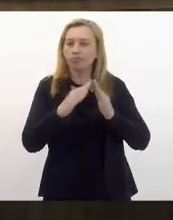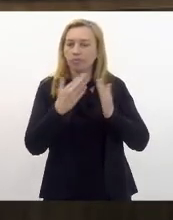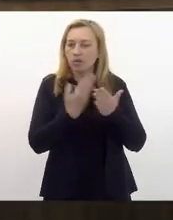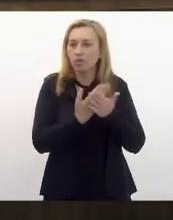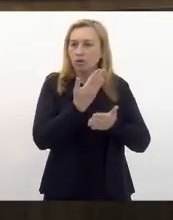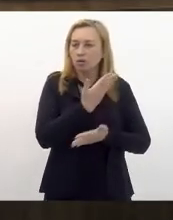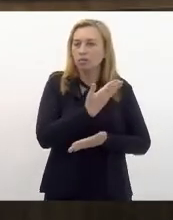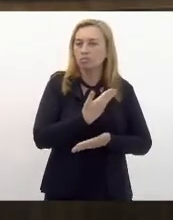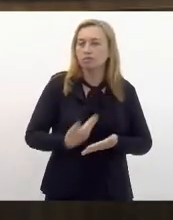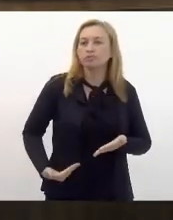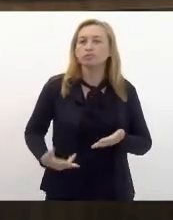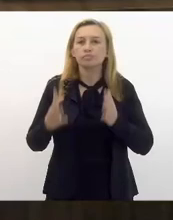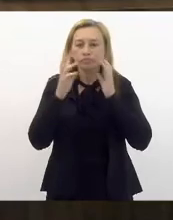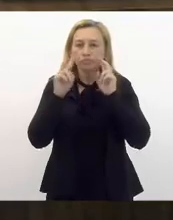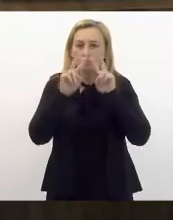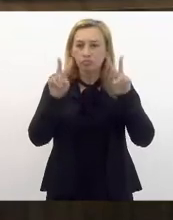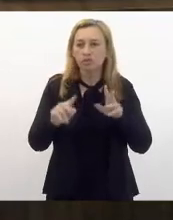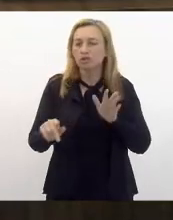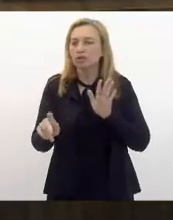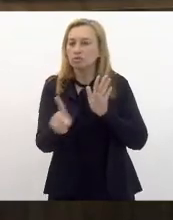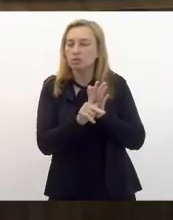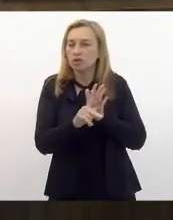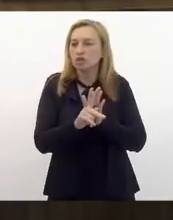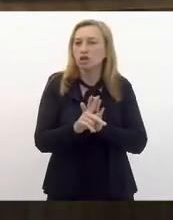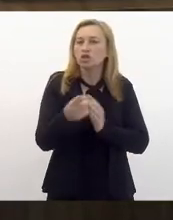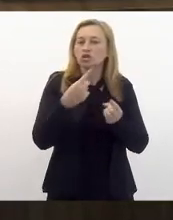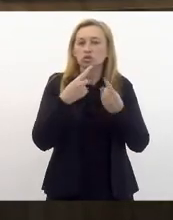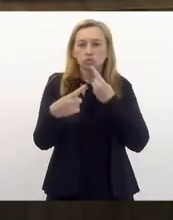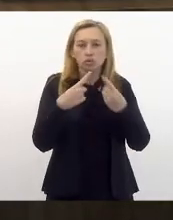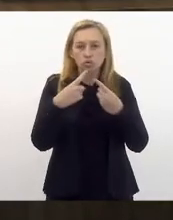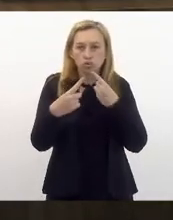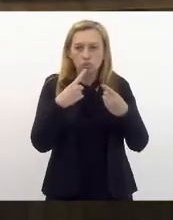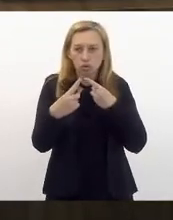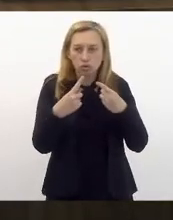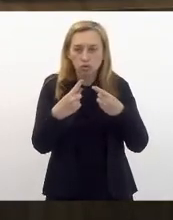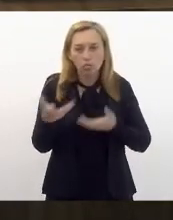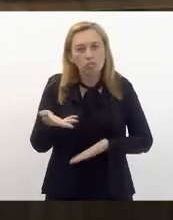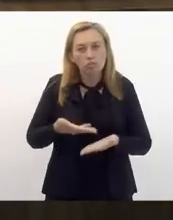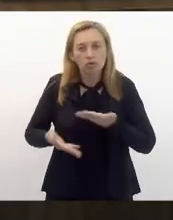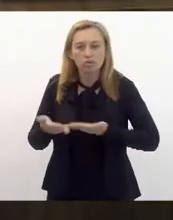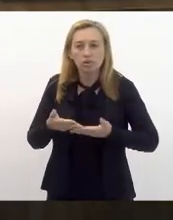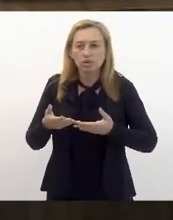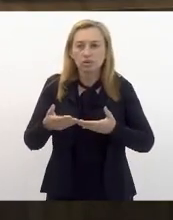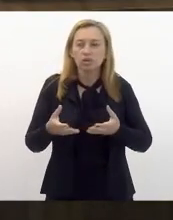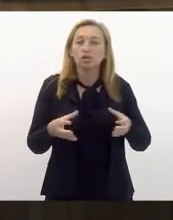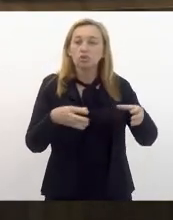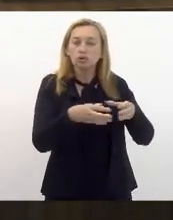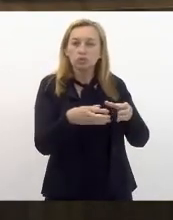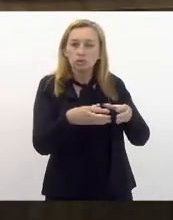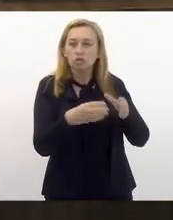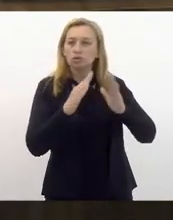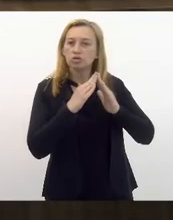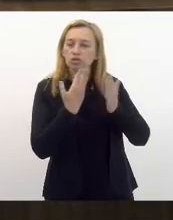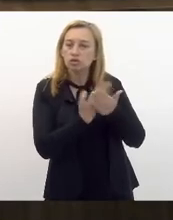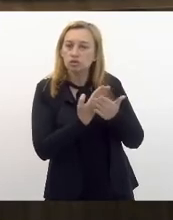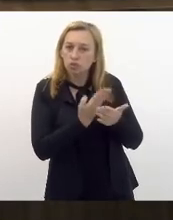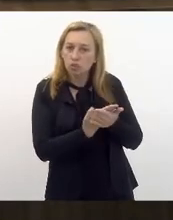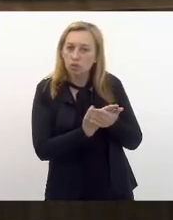projeto Visa garantir debate garantir a participação da comunidade escolar